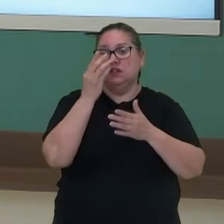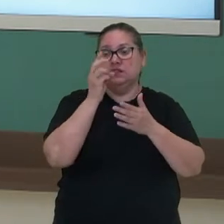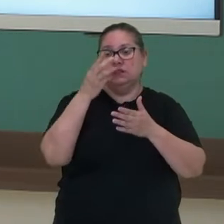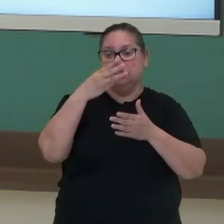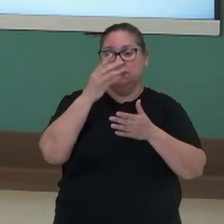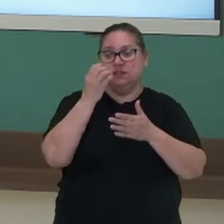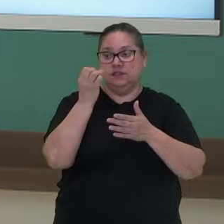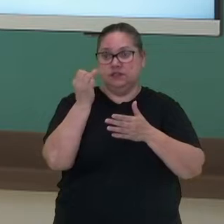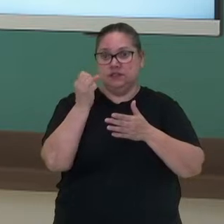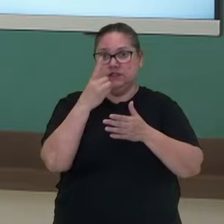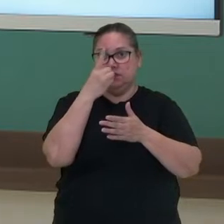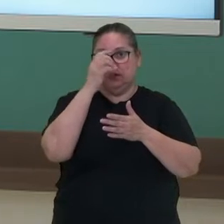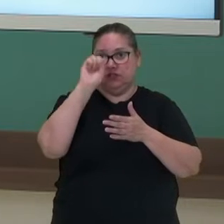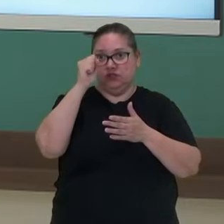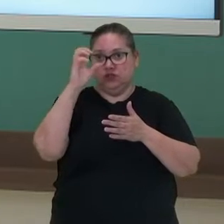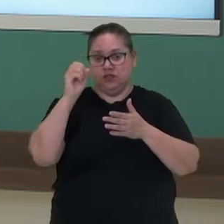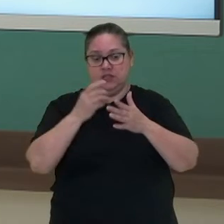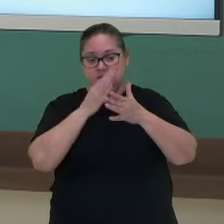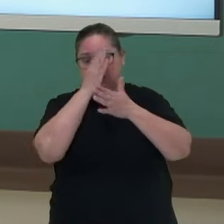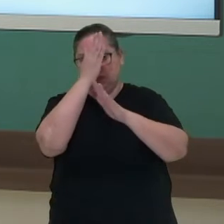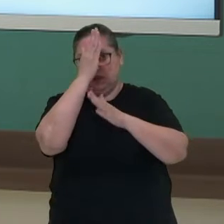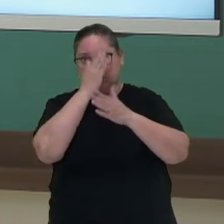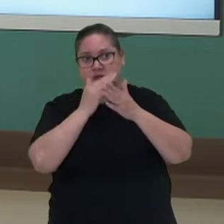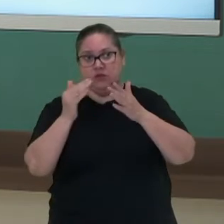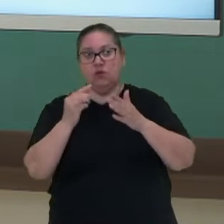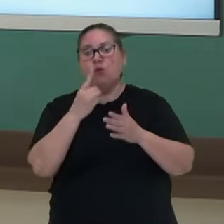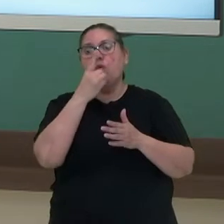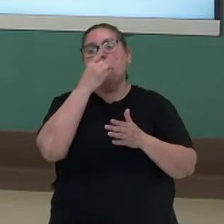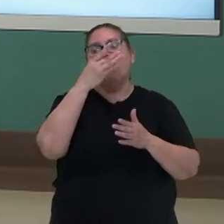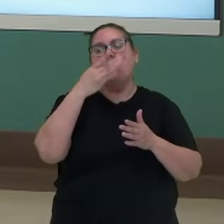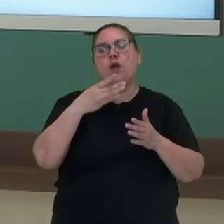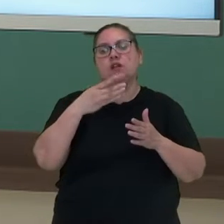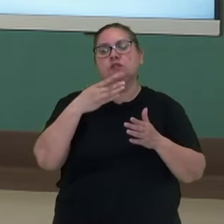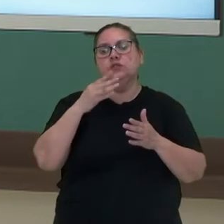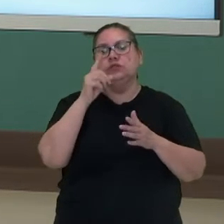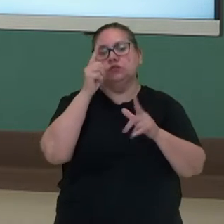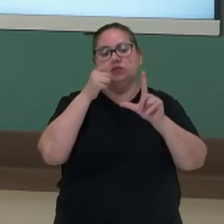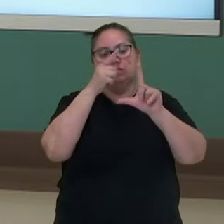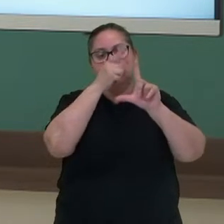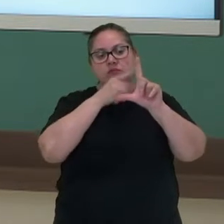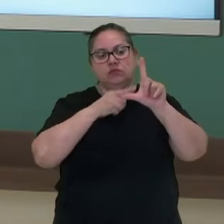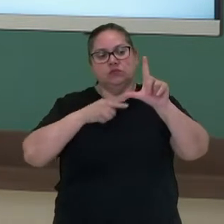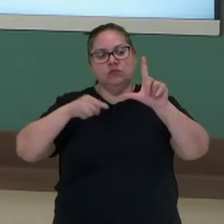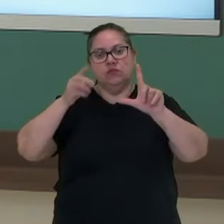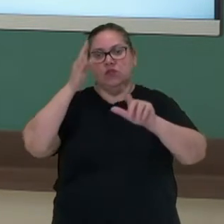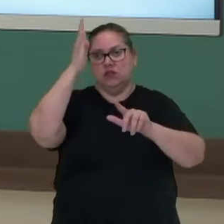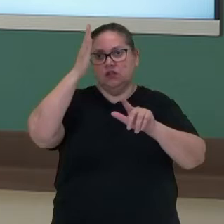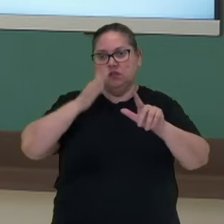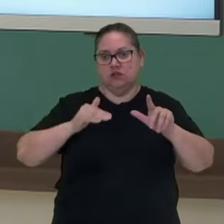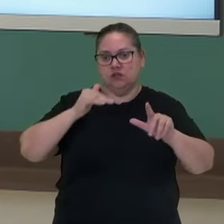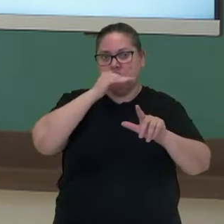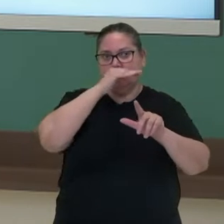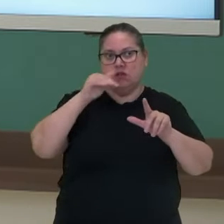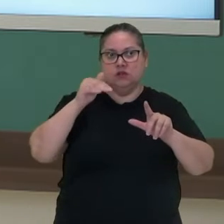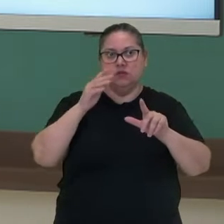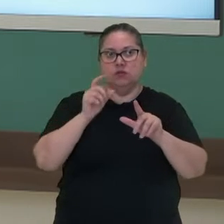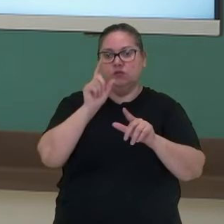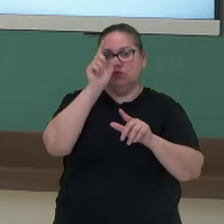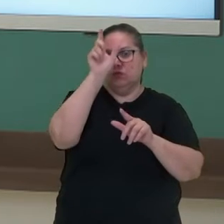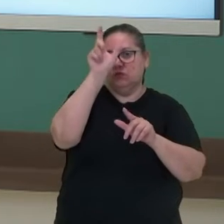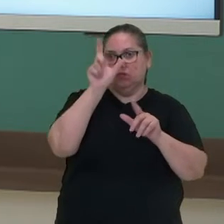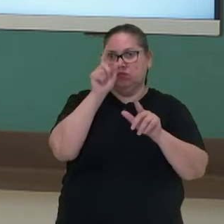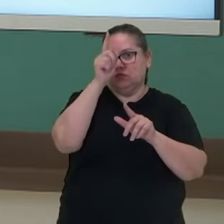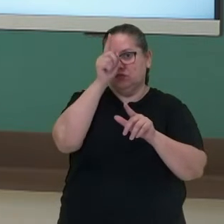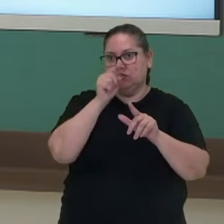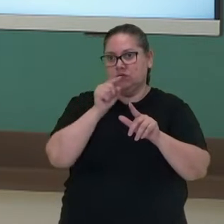360, 180 graus. Um quarto de volta é dividir a circunferência em 4 e pegar apenas